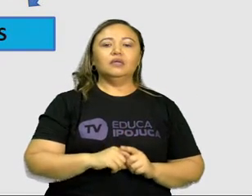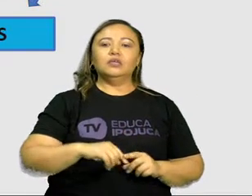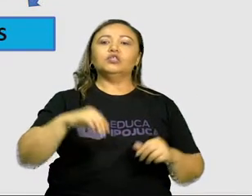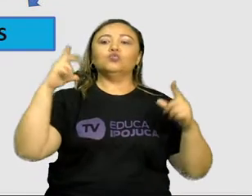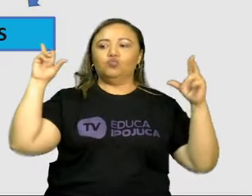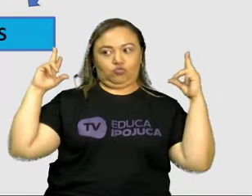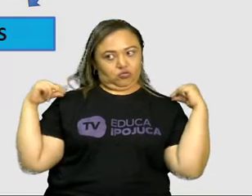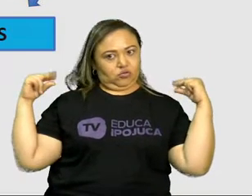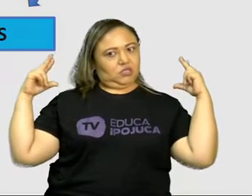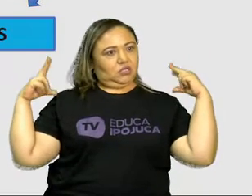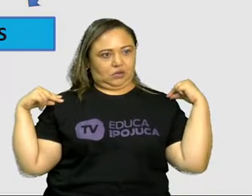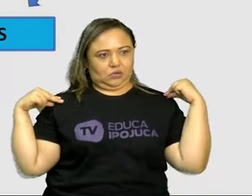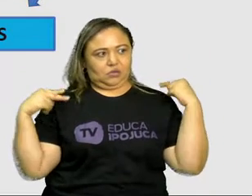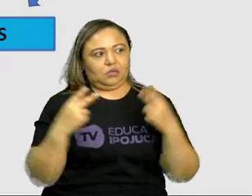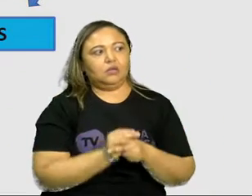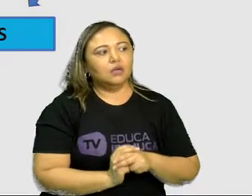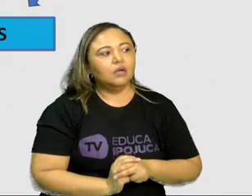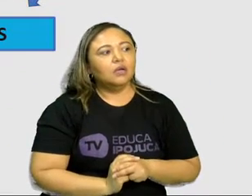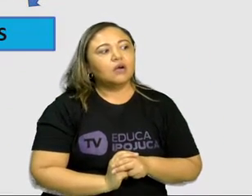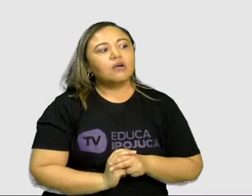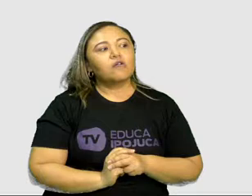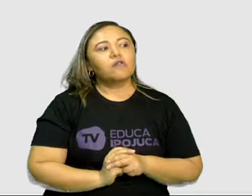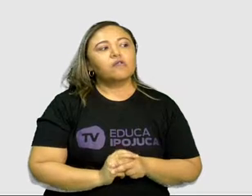os motoristas.